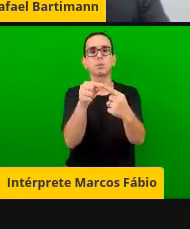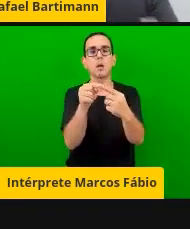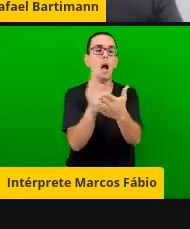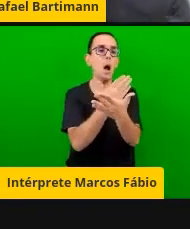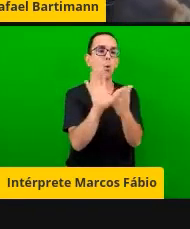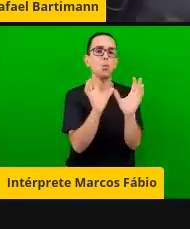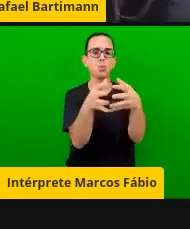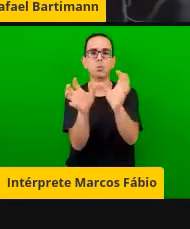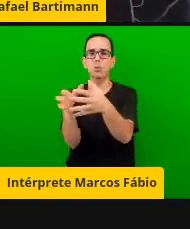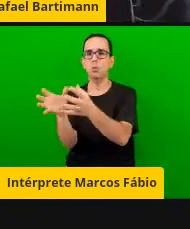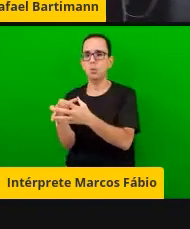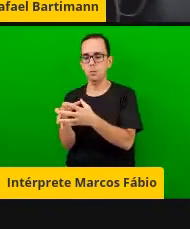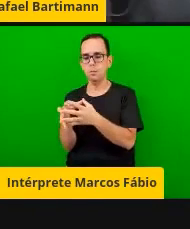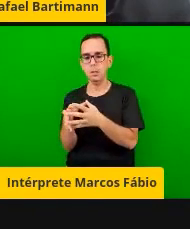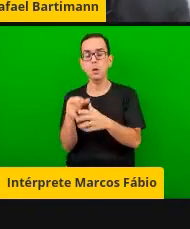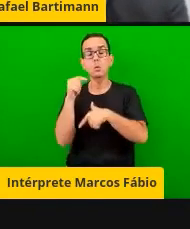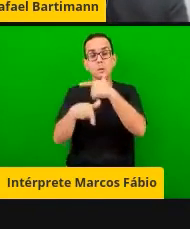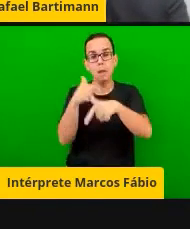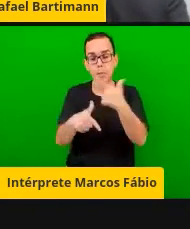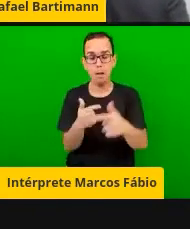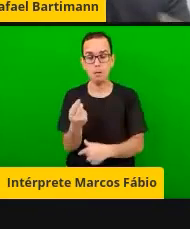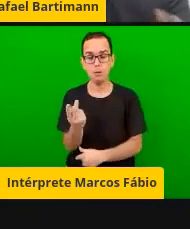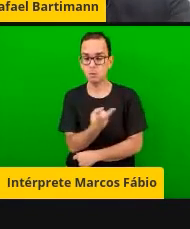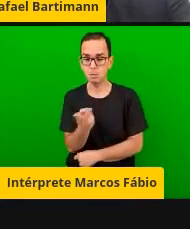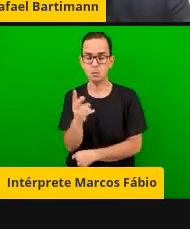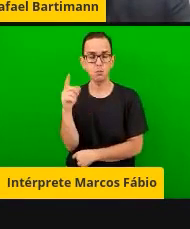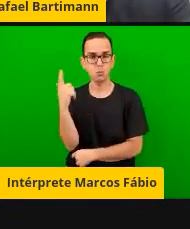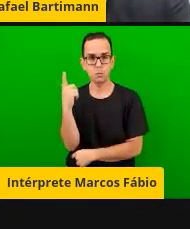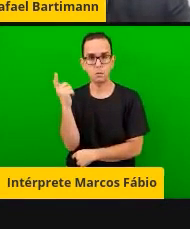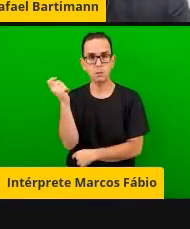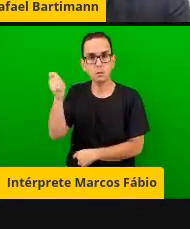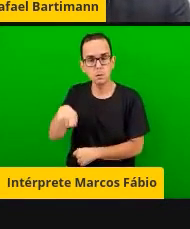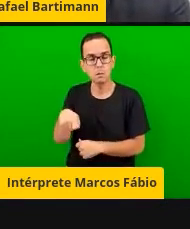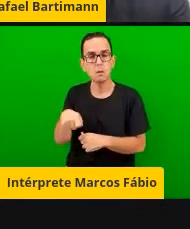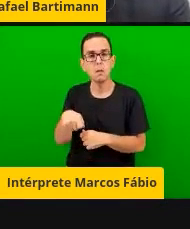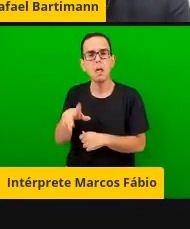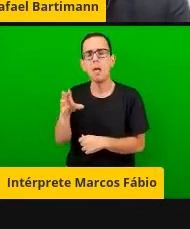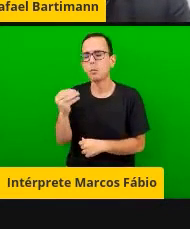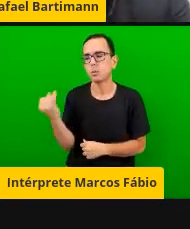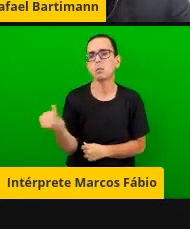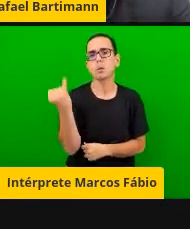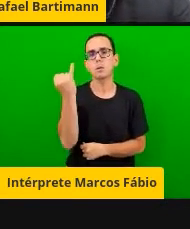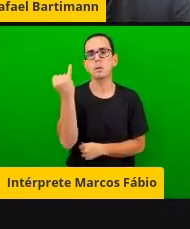Os trabalhos desses geógrafos, foram de grande relevância para o cenário da geografia brasileira, porque,